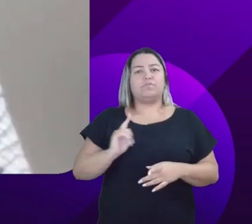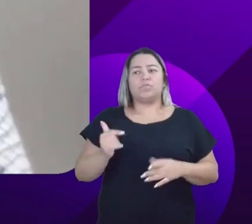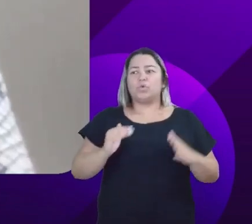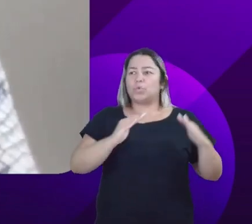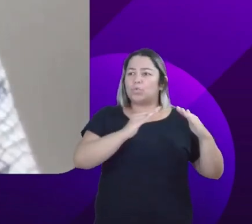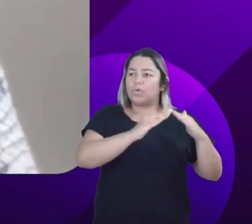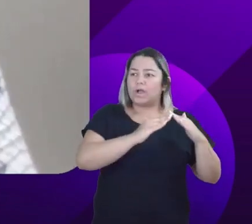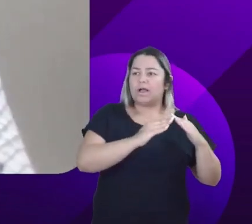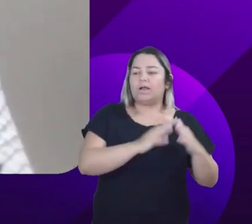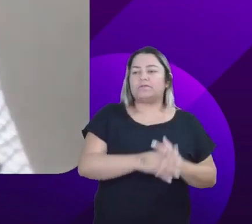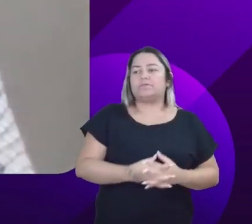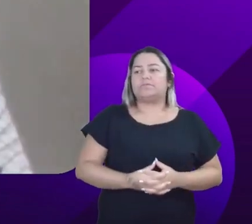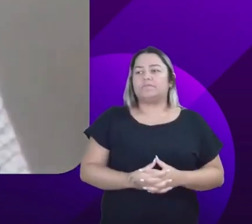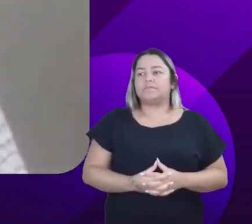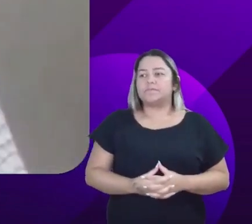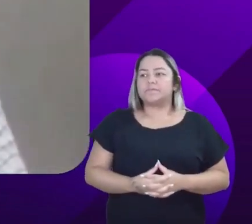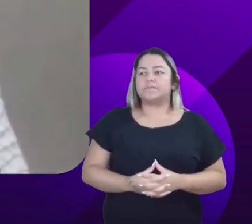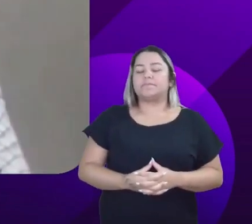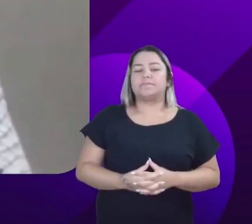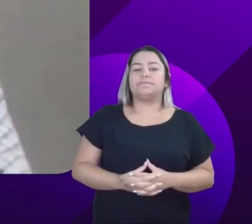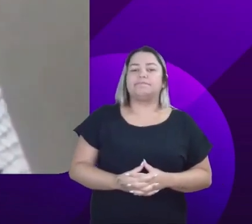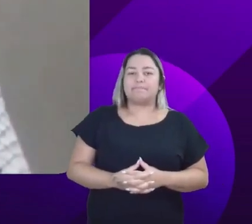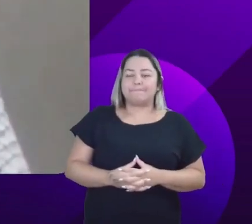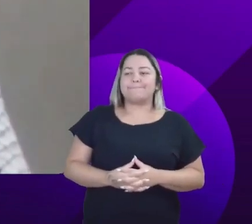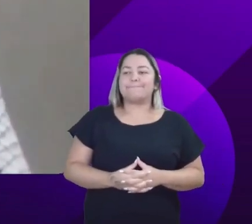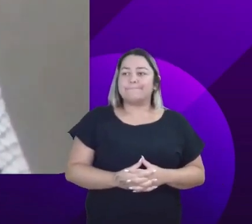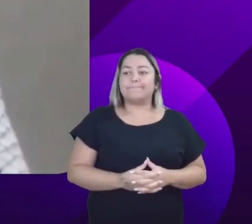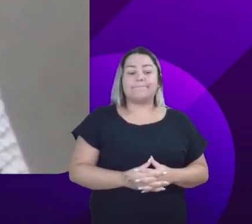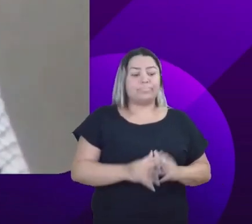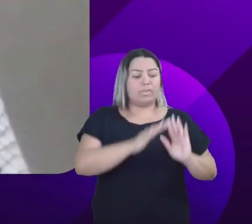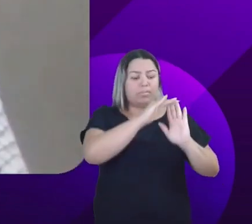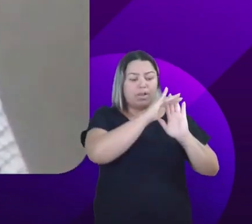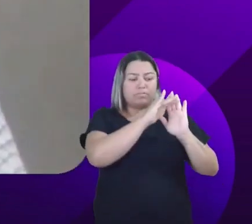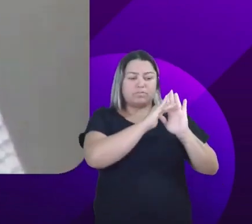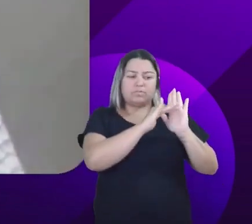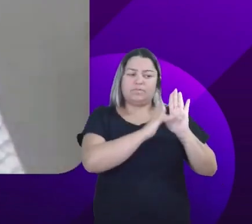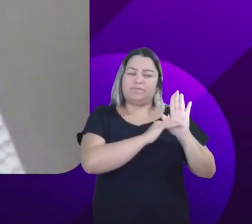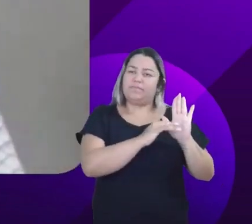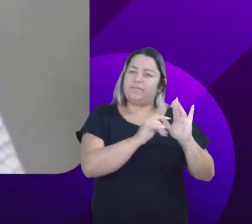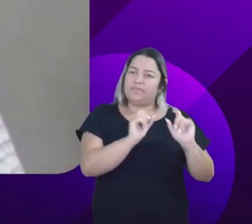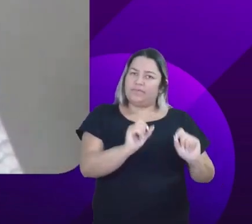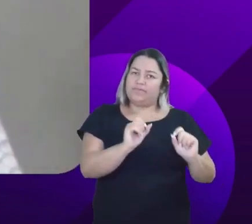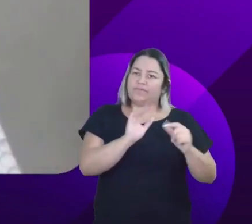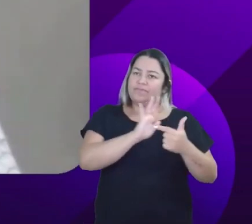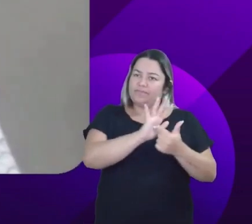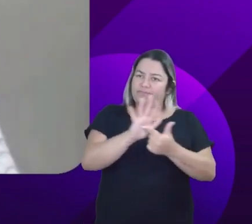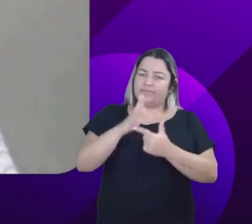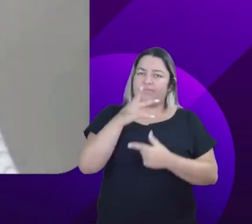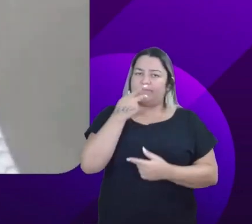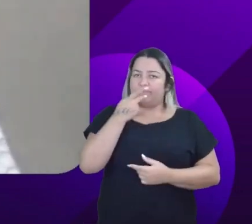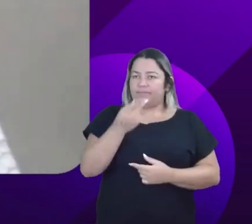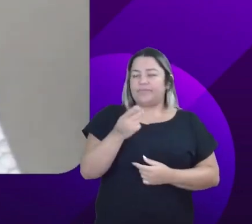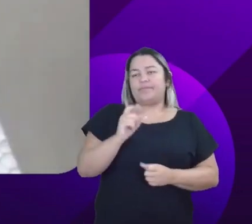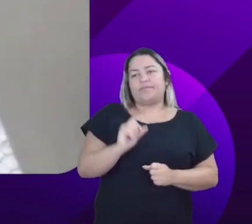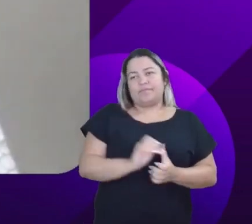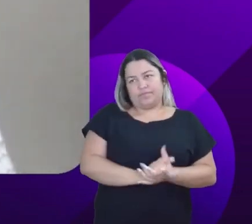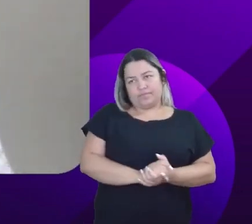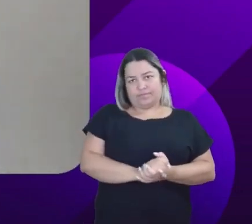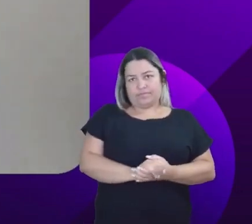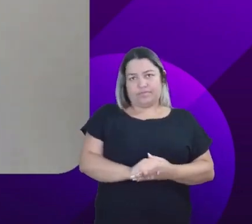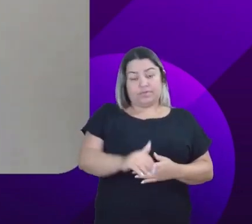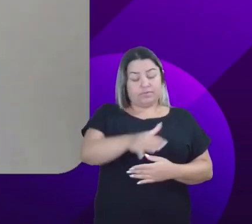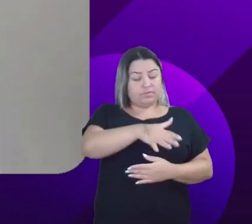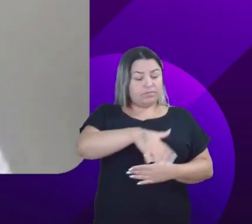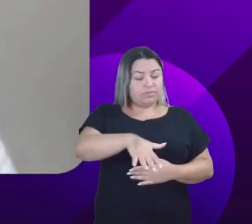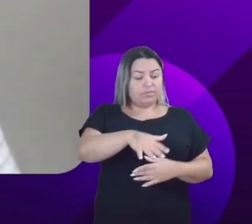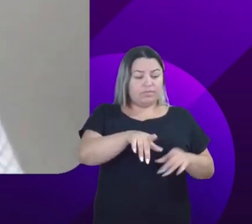desalojadas. Tá? No que diz respeito a essas questões, eu destacaria também esses públicos,